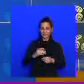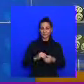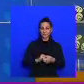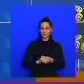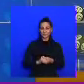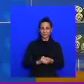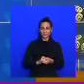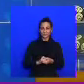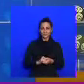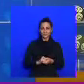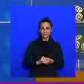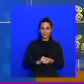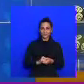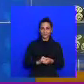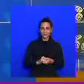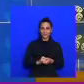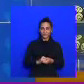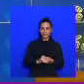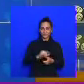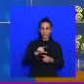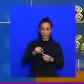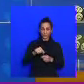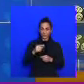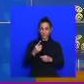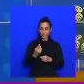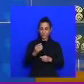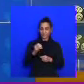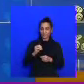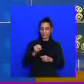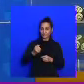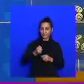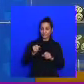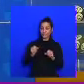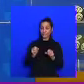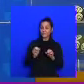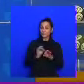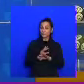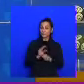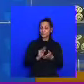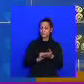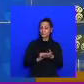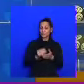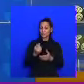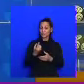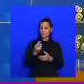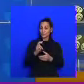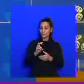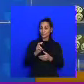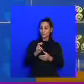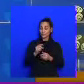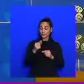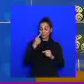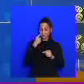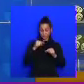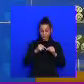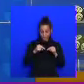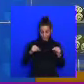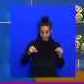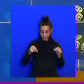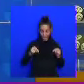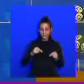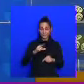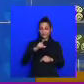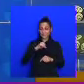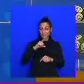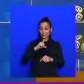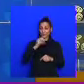Verde, 13. Foram sorteados 10 números, faltam 5. Você ainda tem chances. Estamos